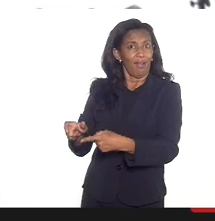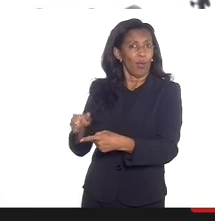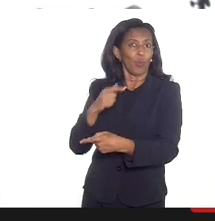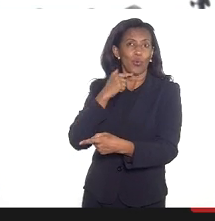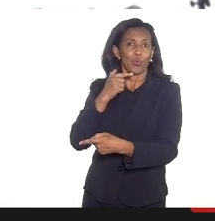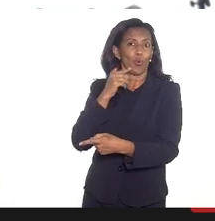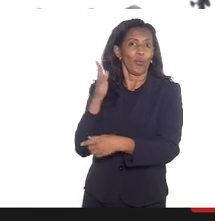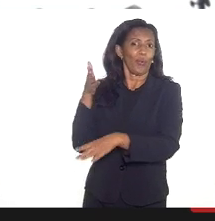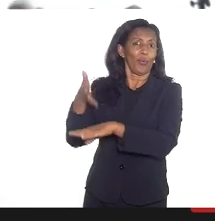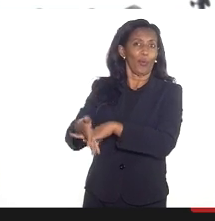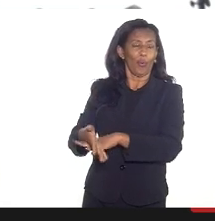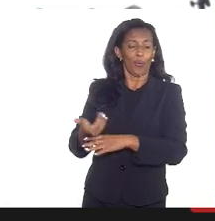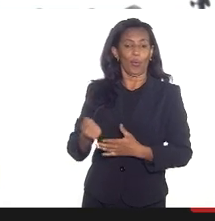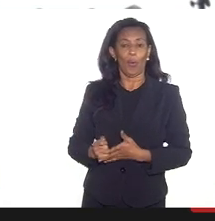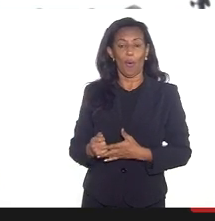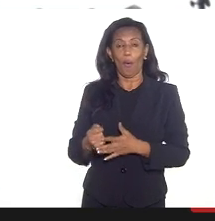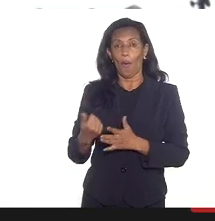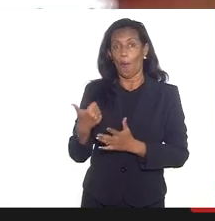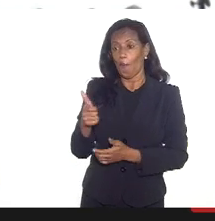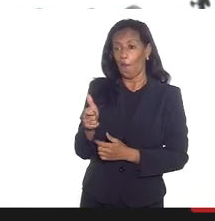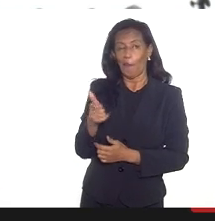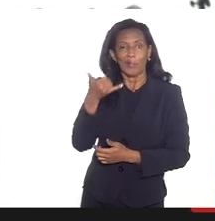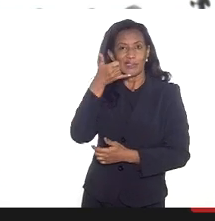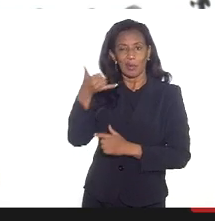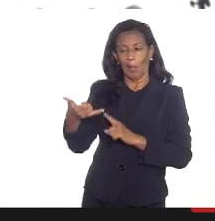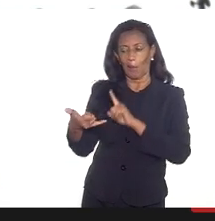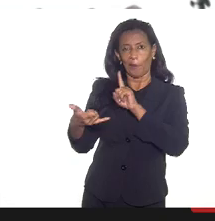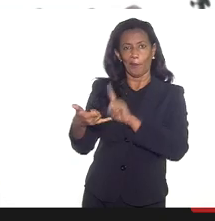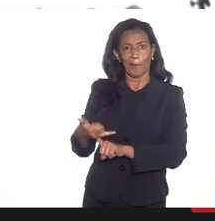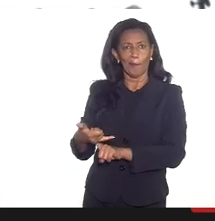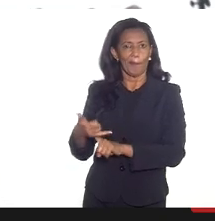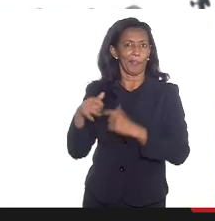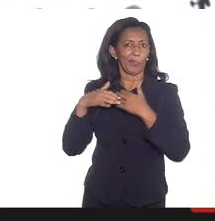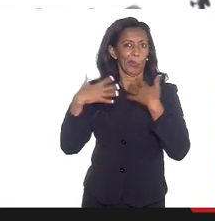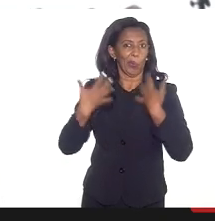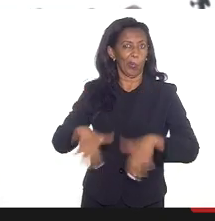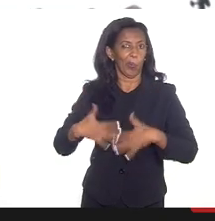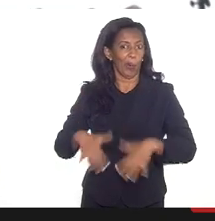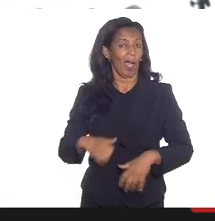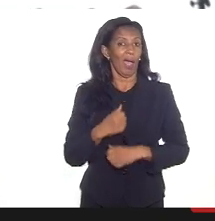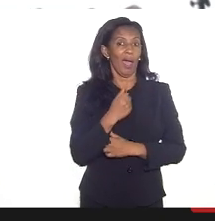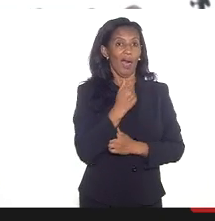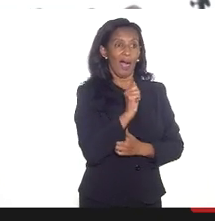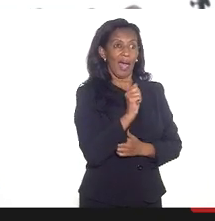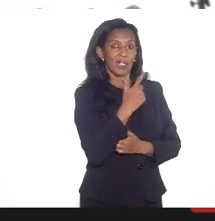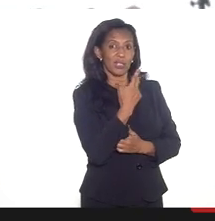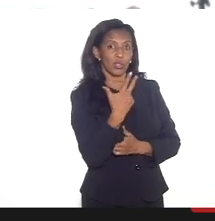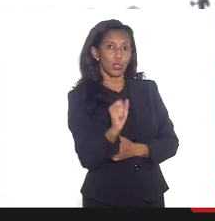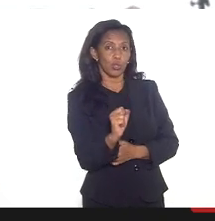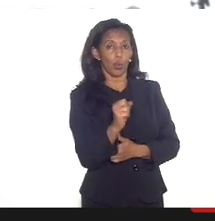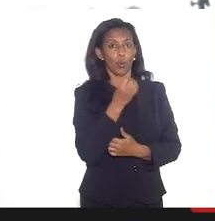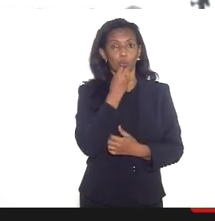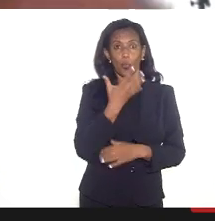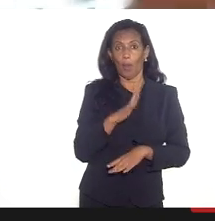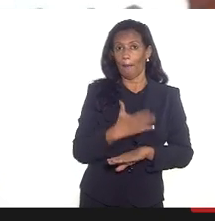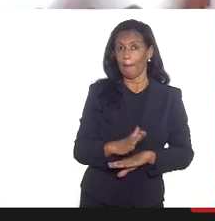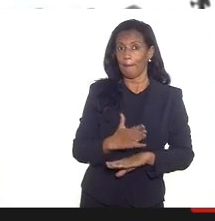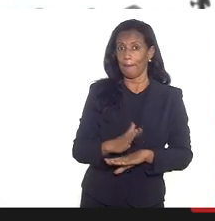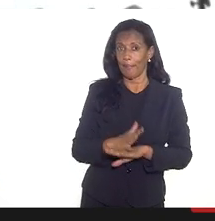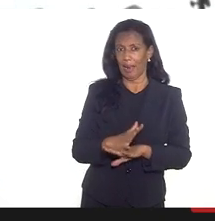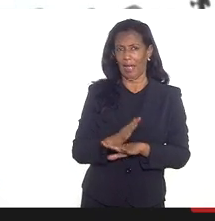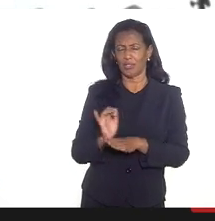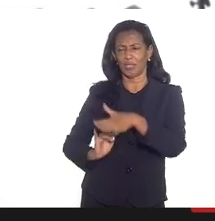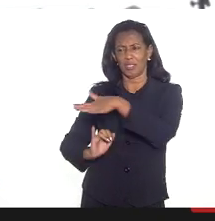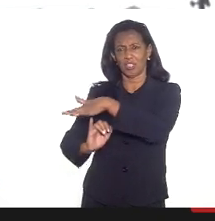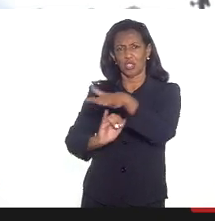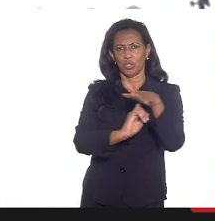esse serviço. O botão do pânico, por exemplo, é importante. Ações afirmativas com boas práticas nas